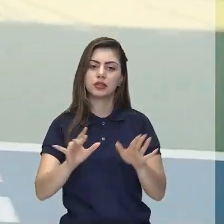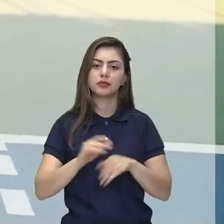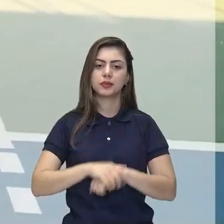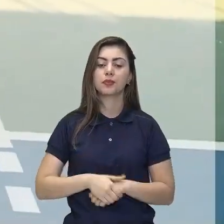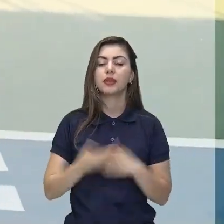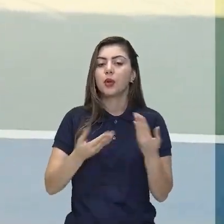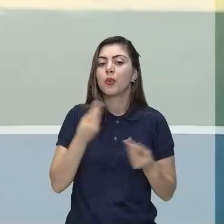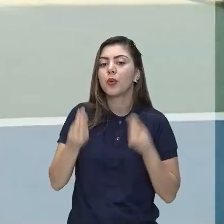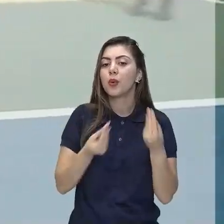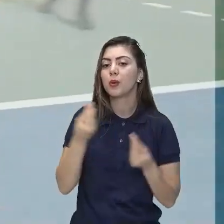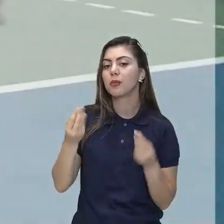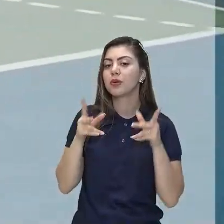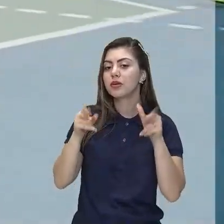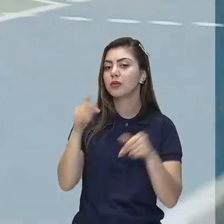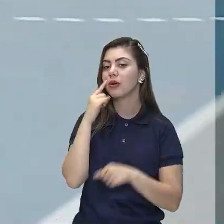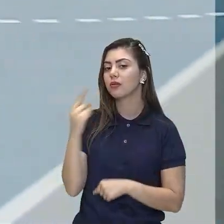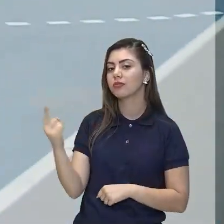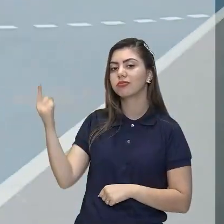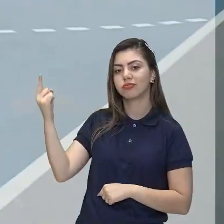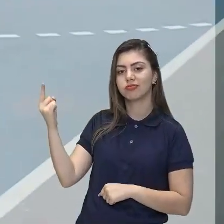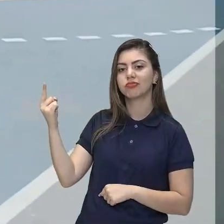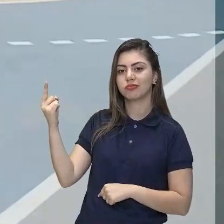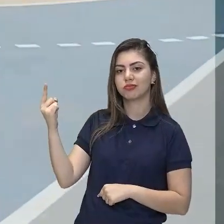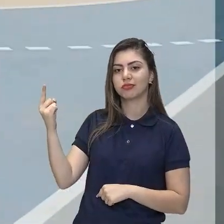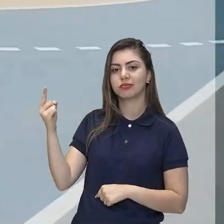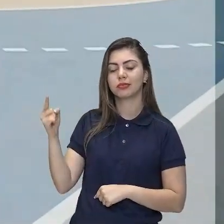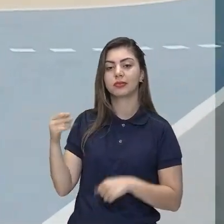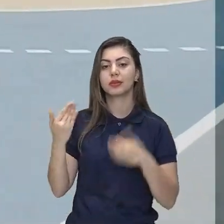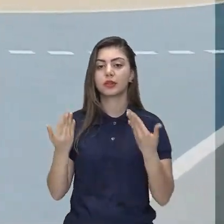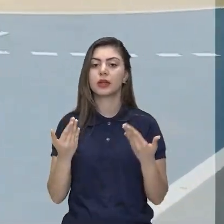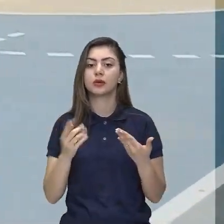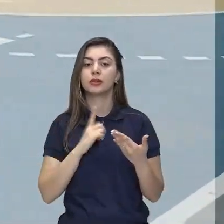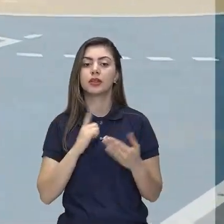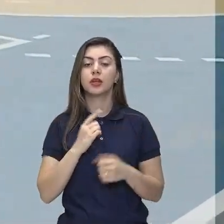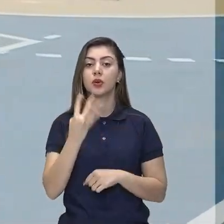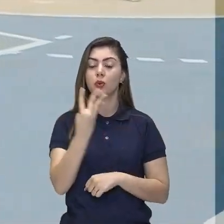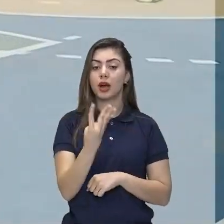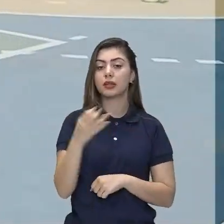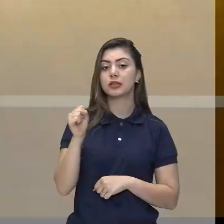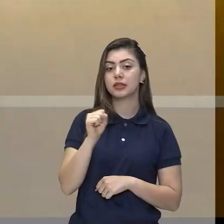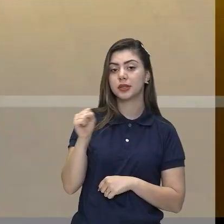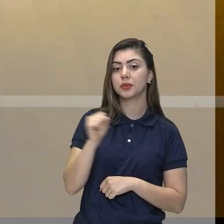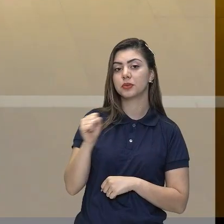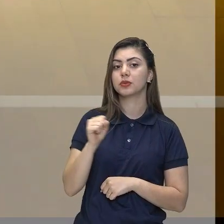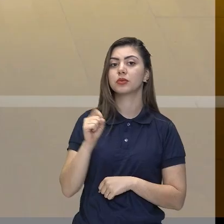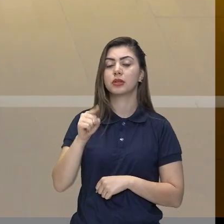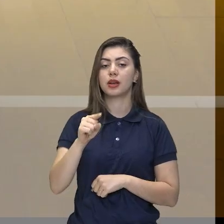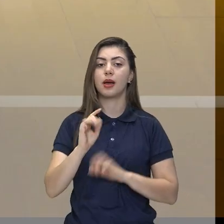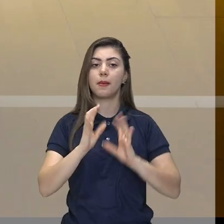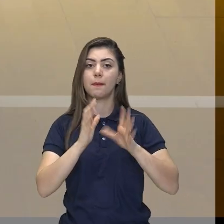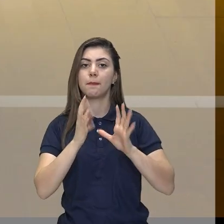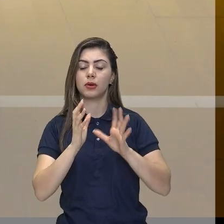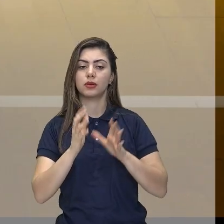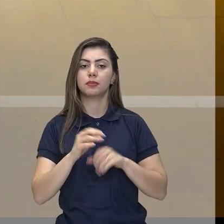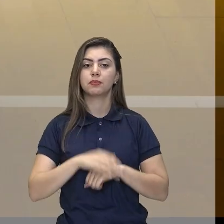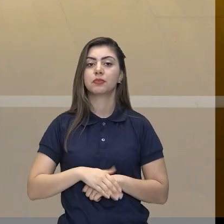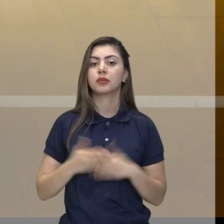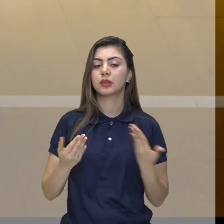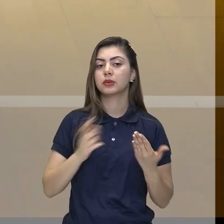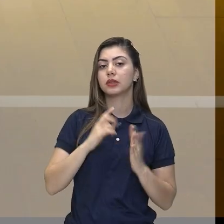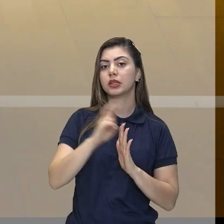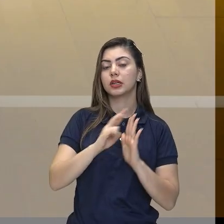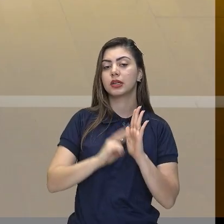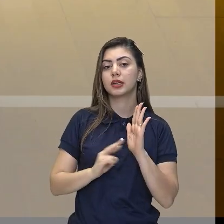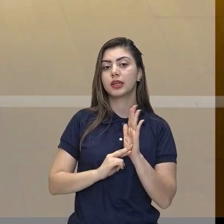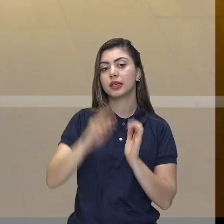os pés em laterais e escanteios, com um limite de 4 segundos para a cobrança. Uma das regras mais estratégicas é o